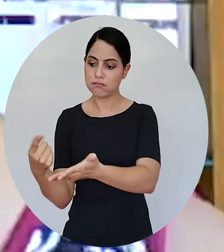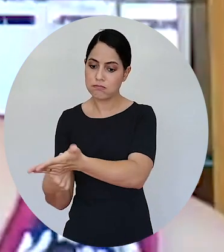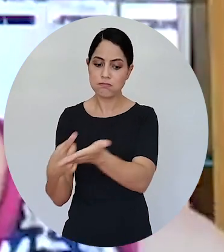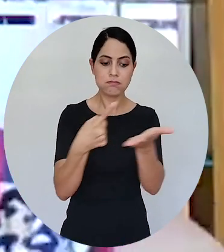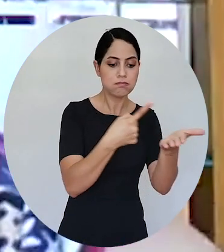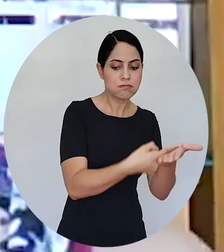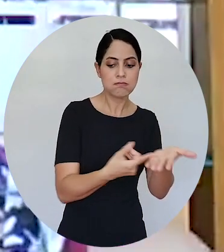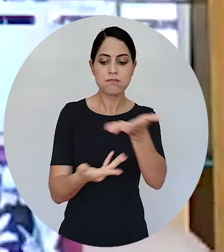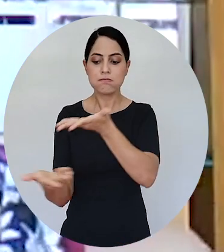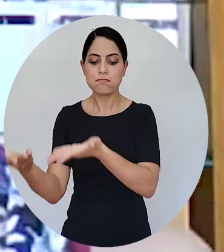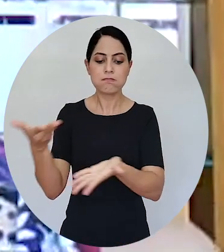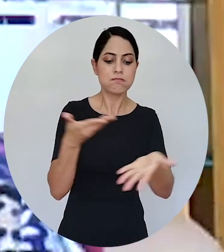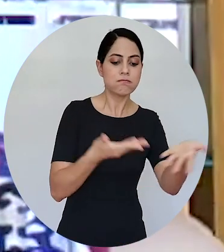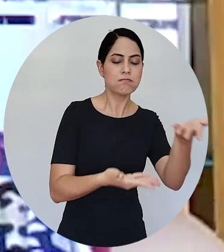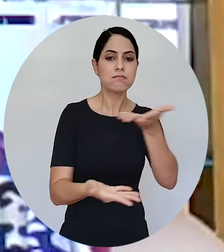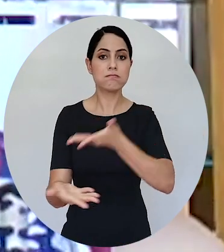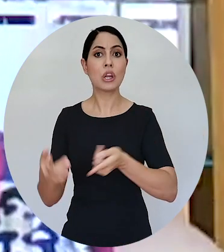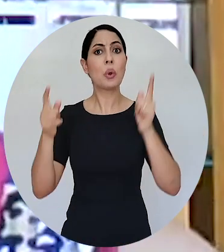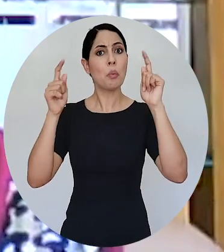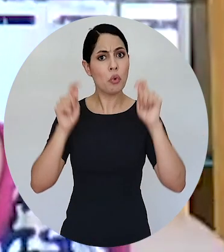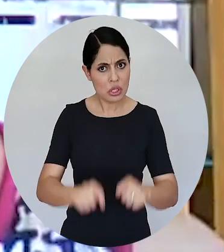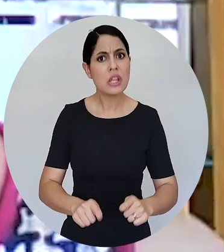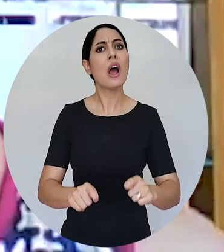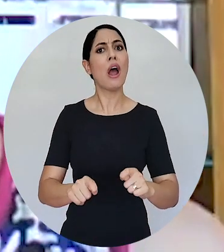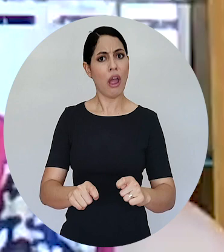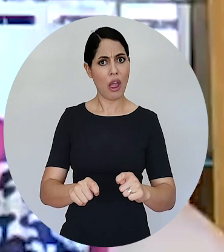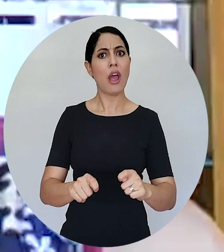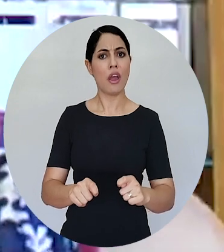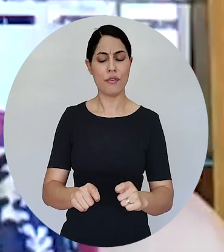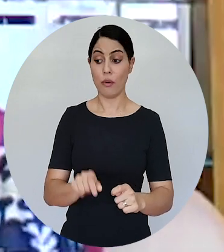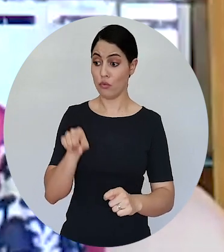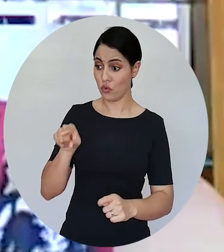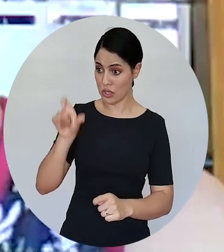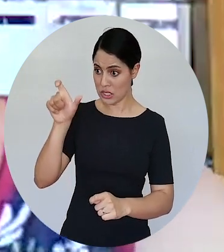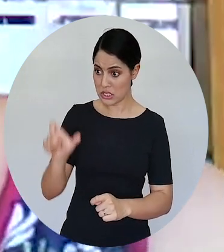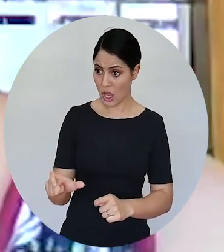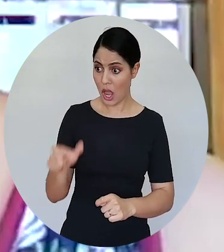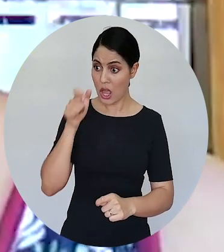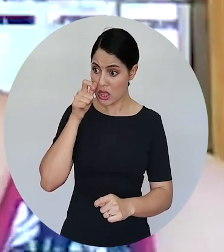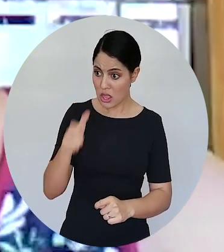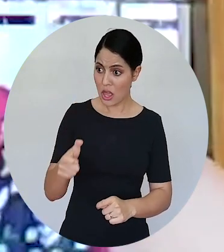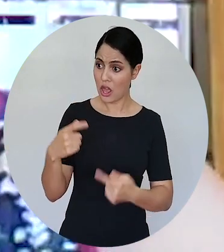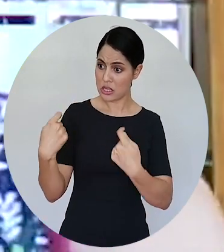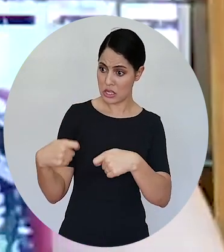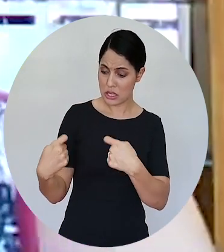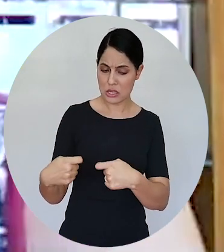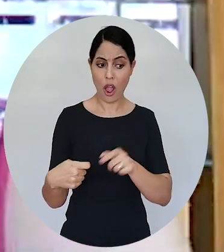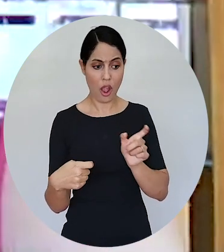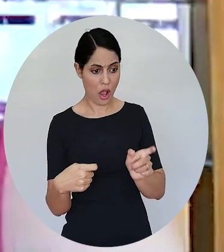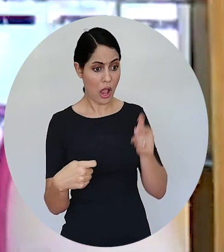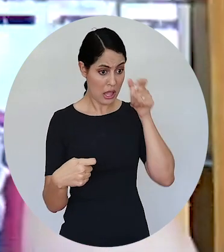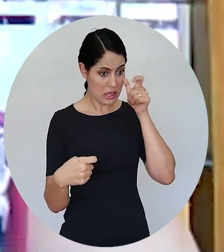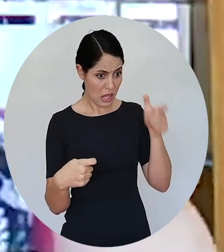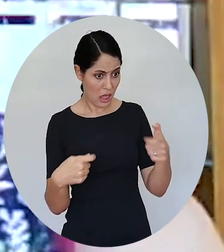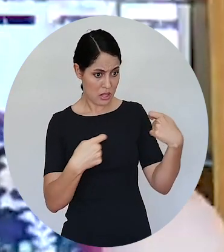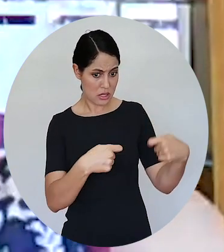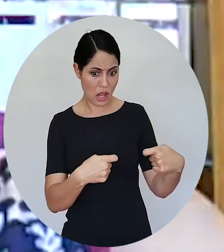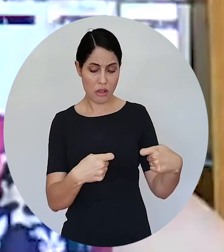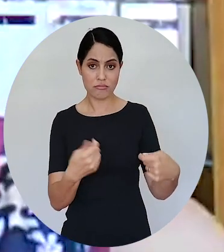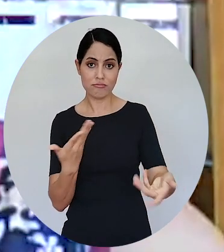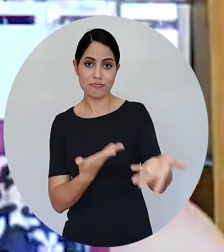mediação, alargar essa visão, né, de que a pessoa pode ver suas necessidades, seus interesses, seus